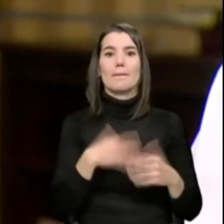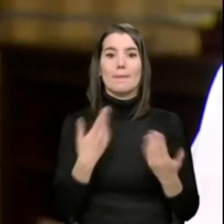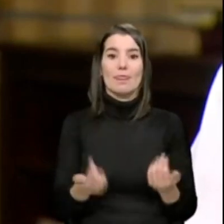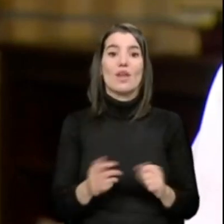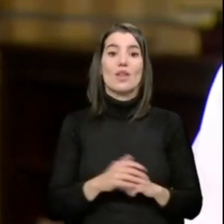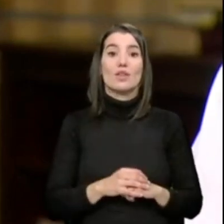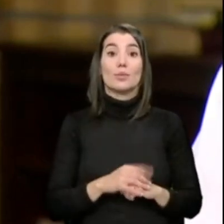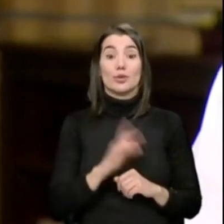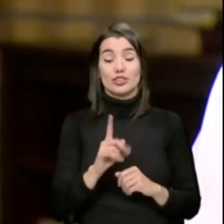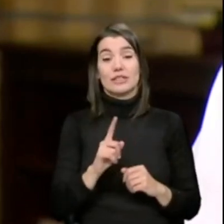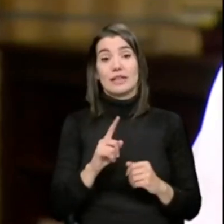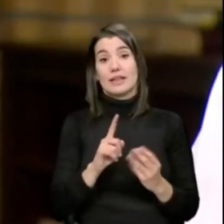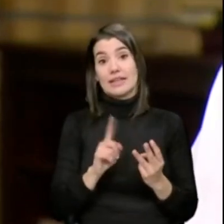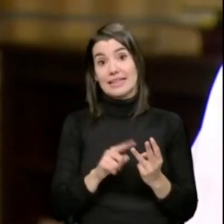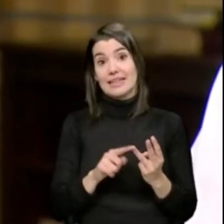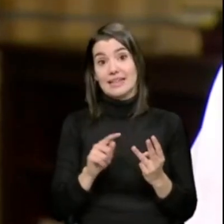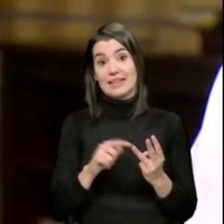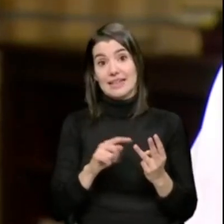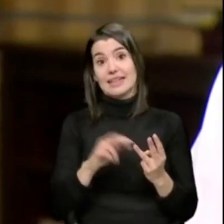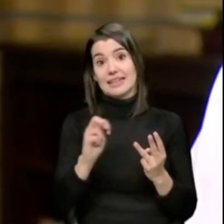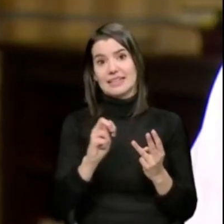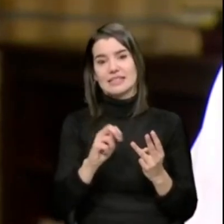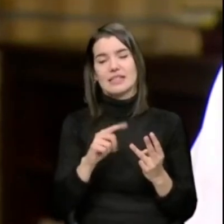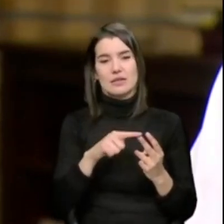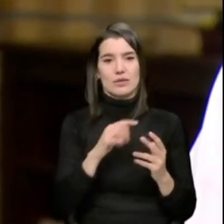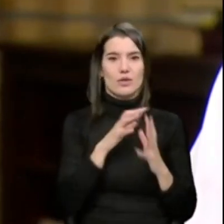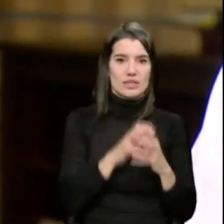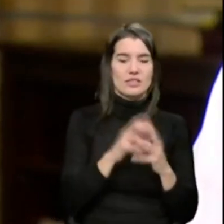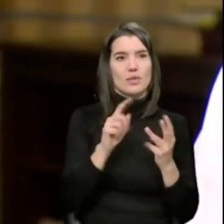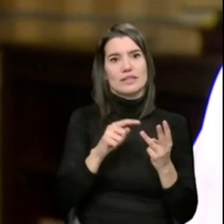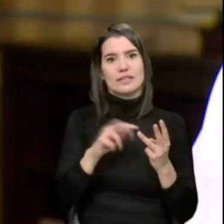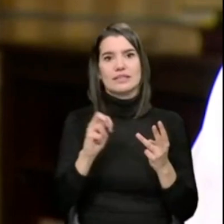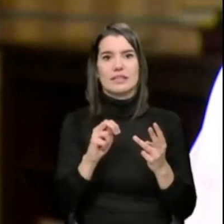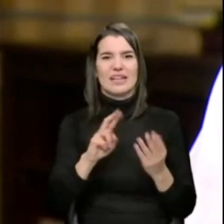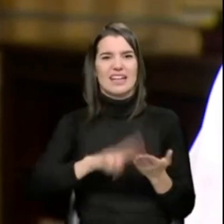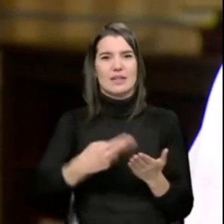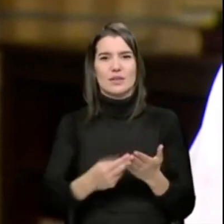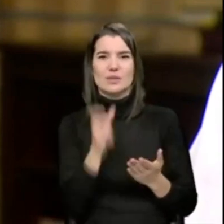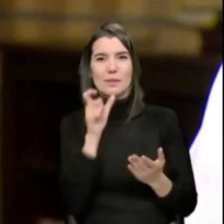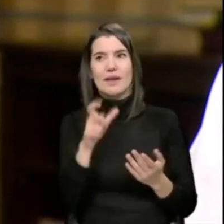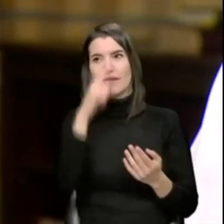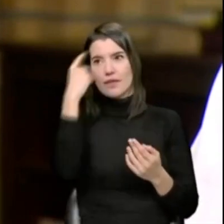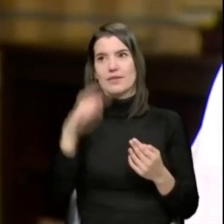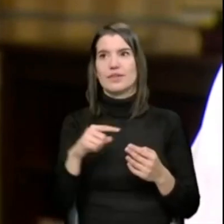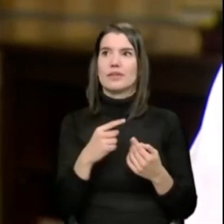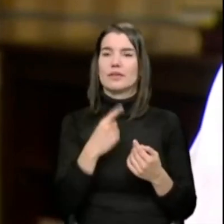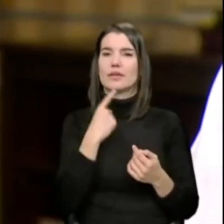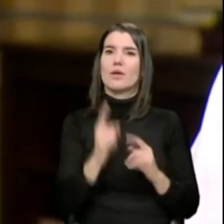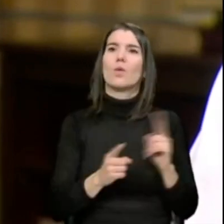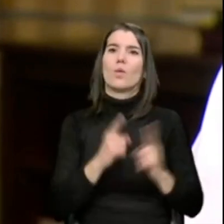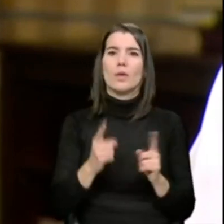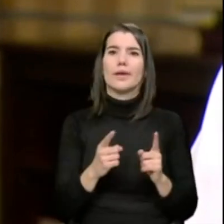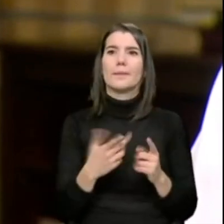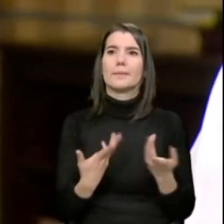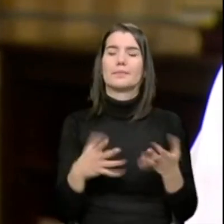é sustentado, é um bocadinho difícil de traduzir, Gemilut Hassadim, tem a ver essencialmente